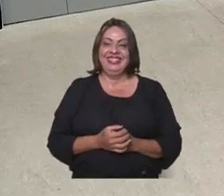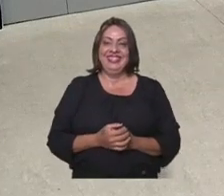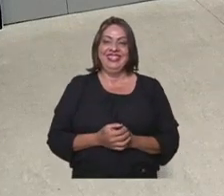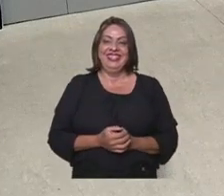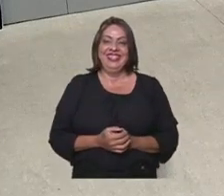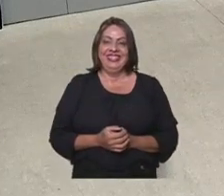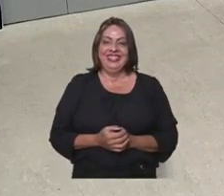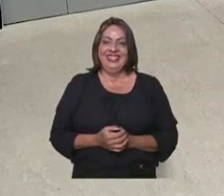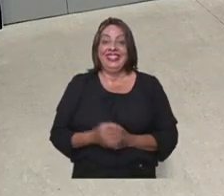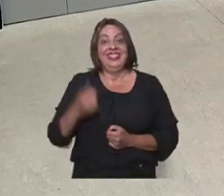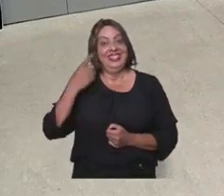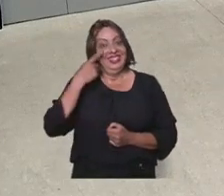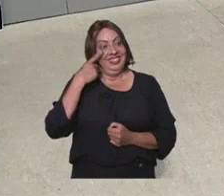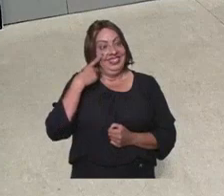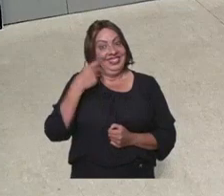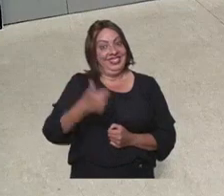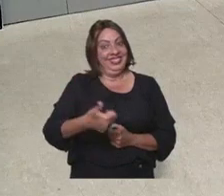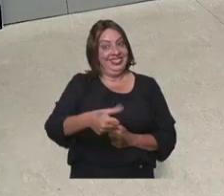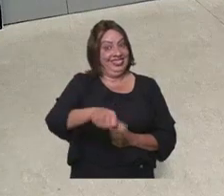40, olha aí o